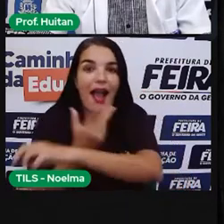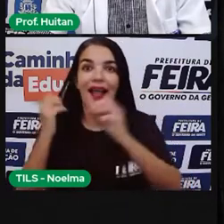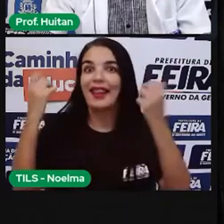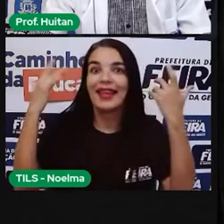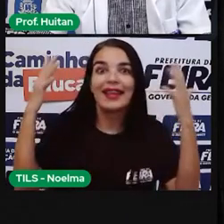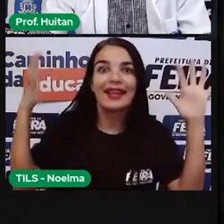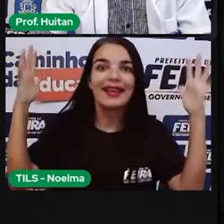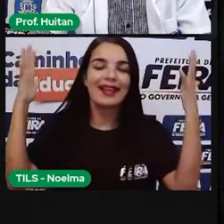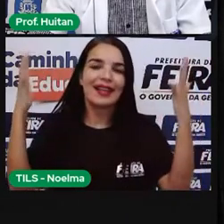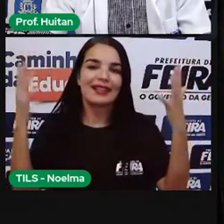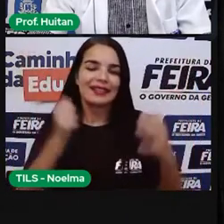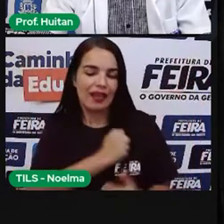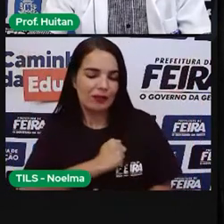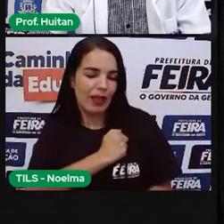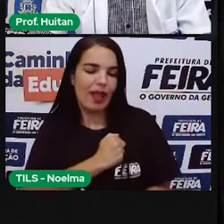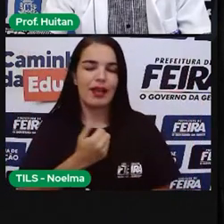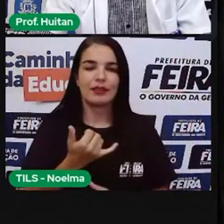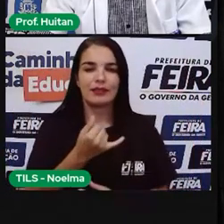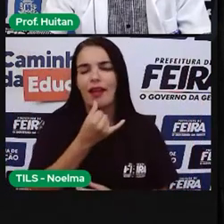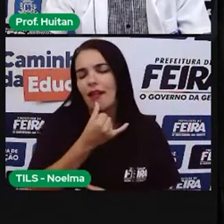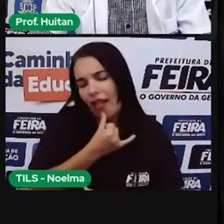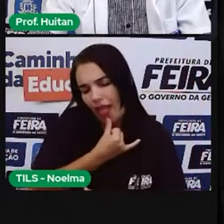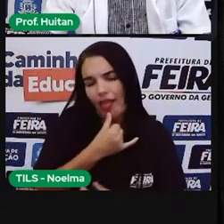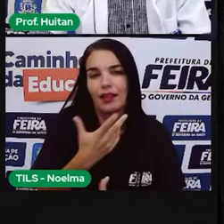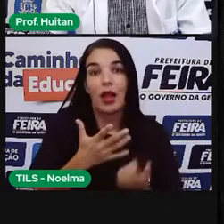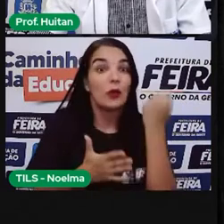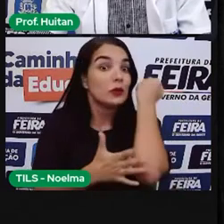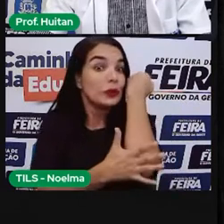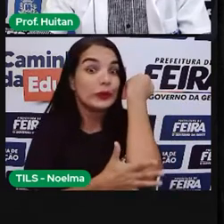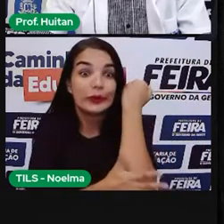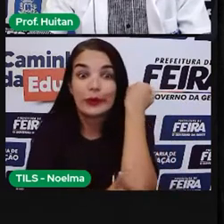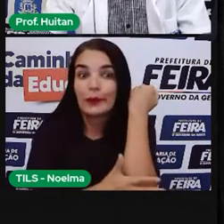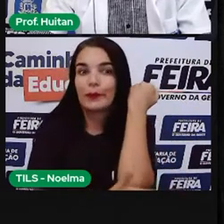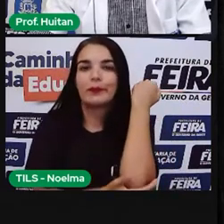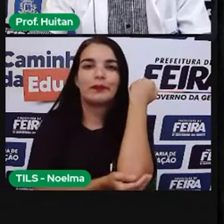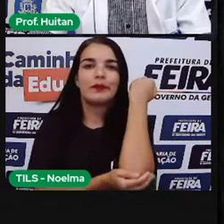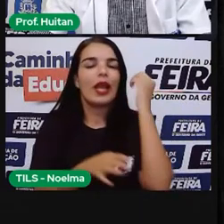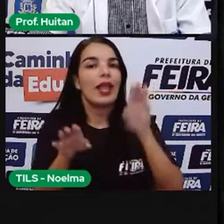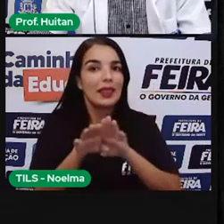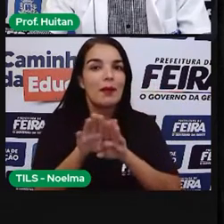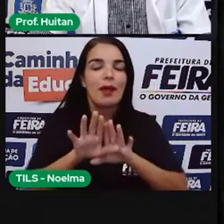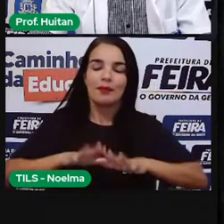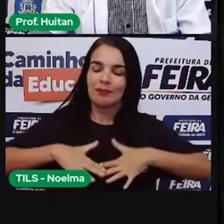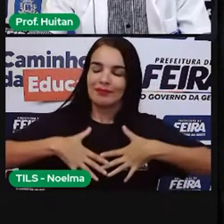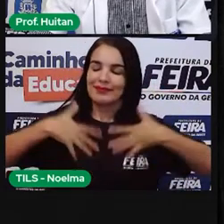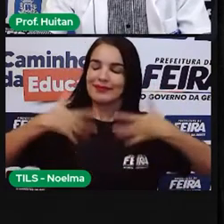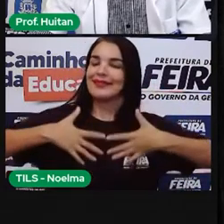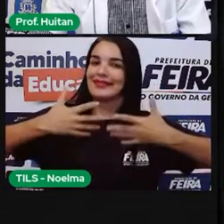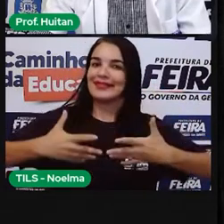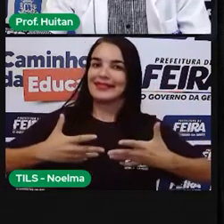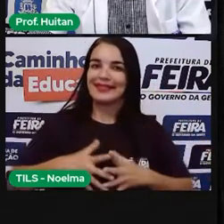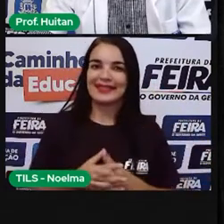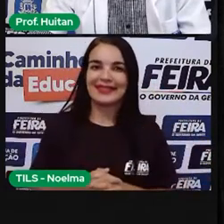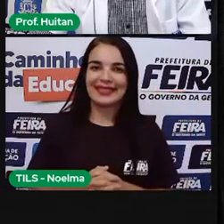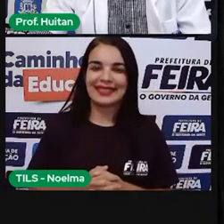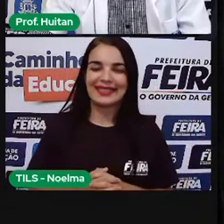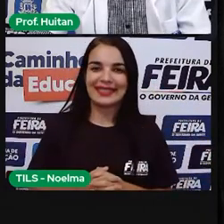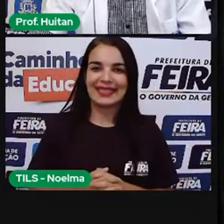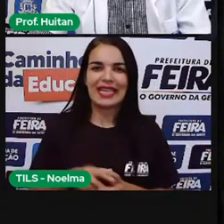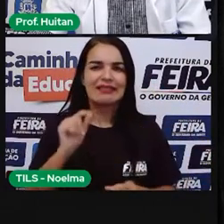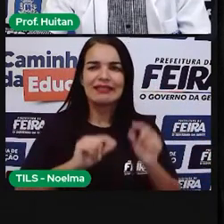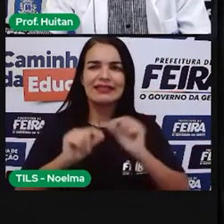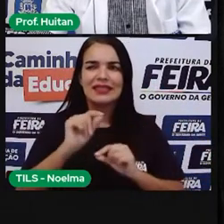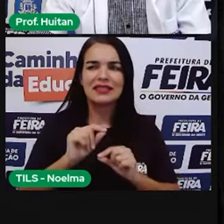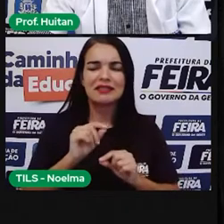a melancolia, a dor de cotovelo, e até mesmo eleva o nosso espírito. Quem nunca teve algum